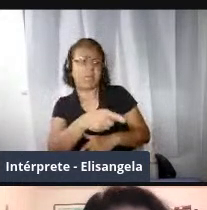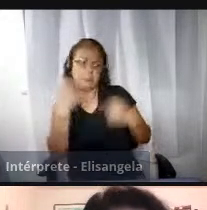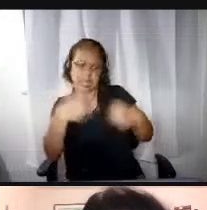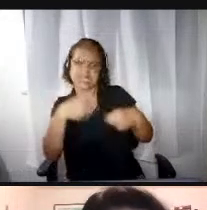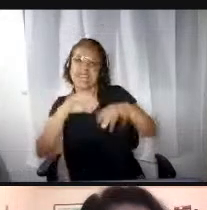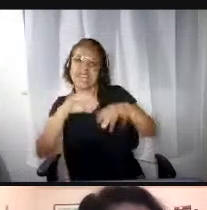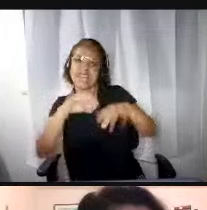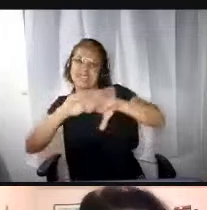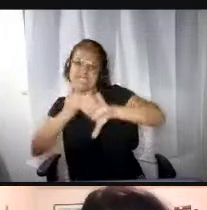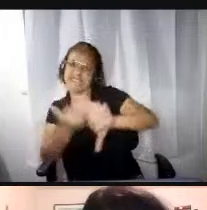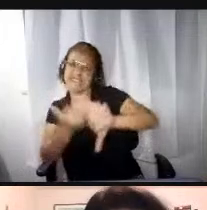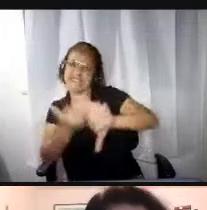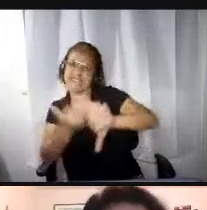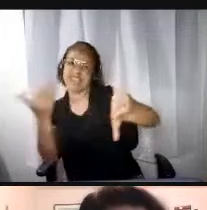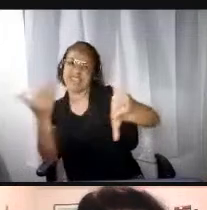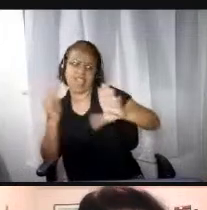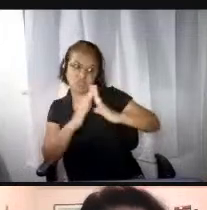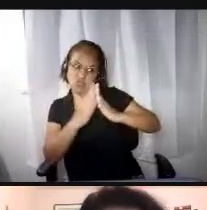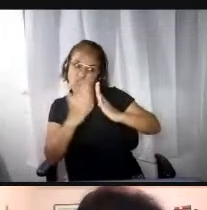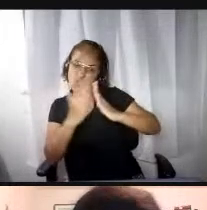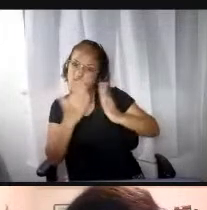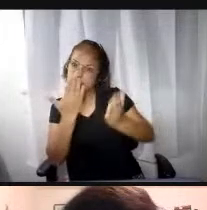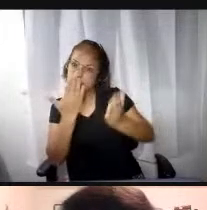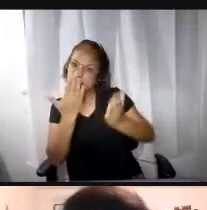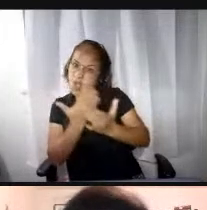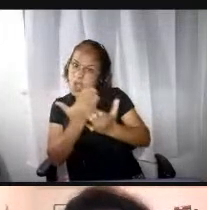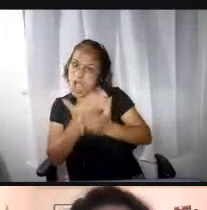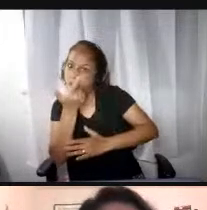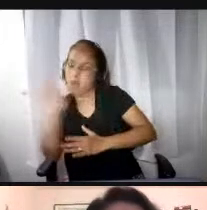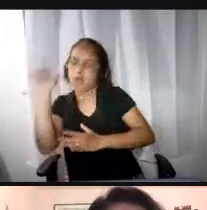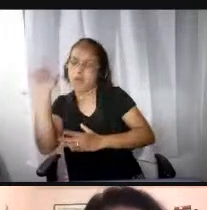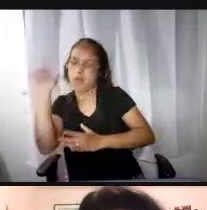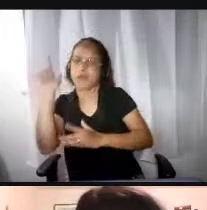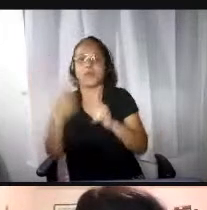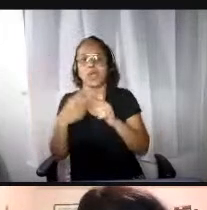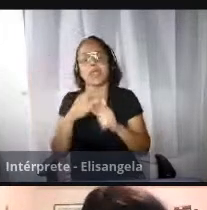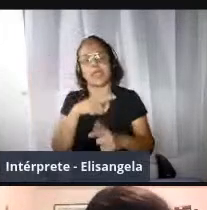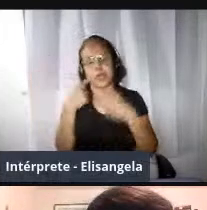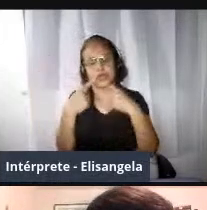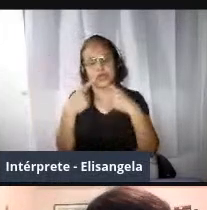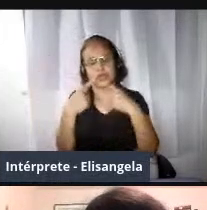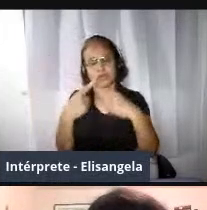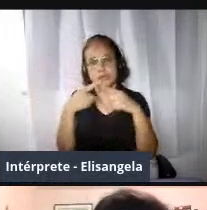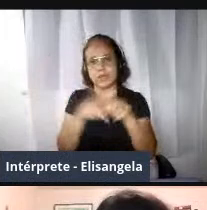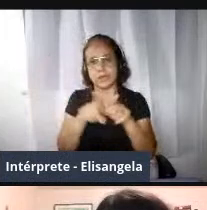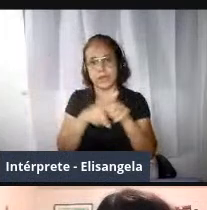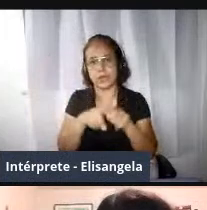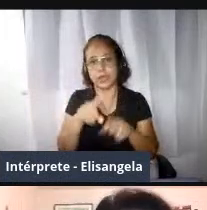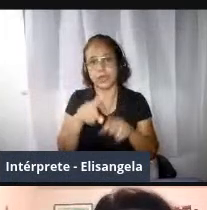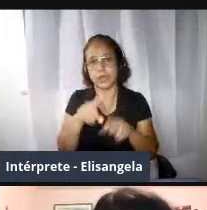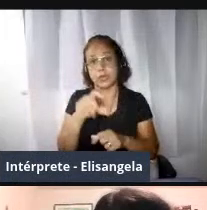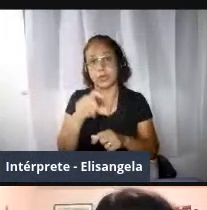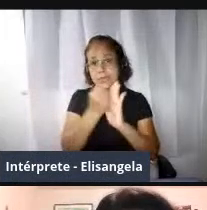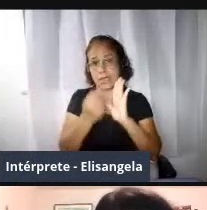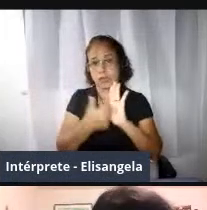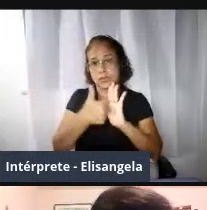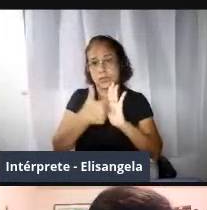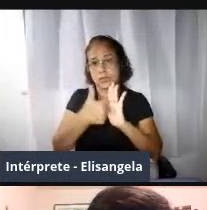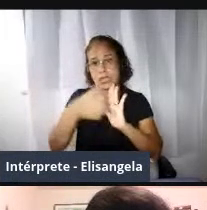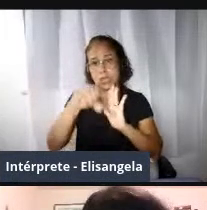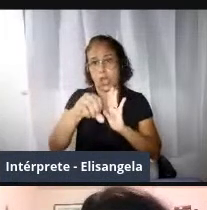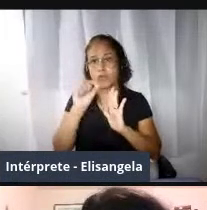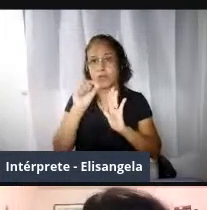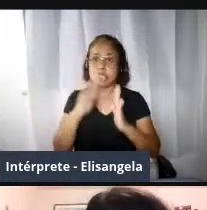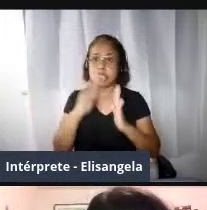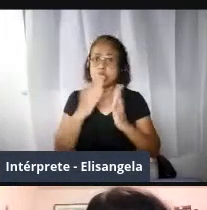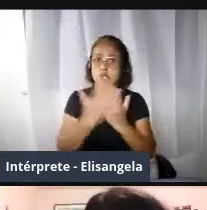escola. Deveria ter, porque tem a gente está na discussão lá no final do 19, da escola como elemento de civilização, né,